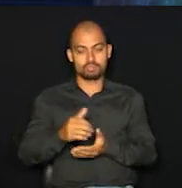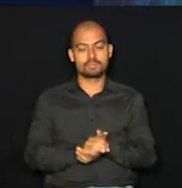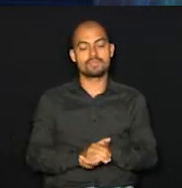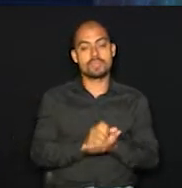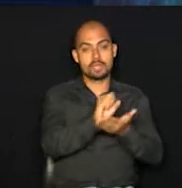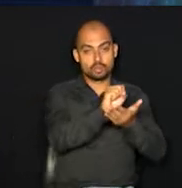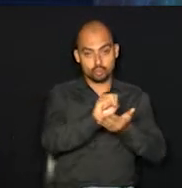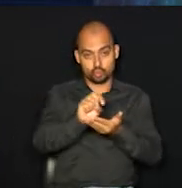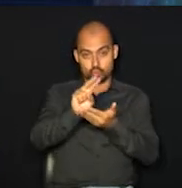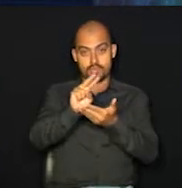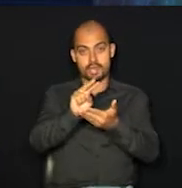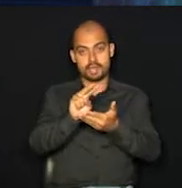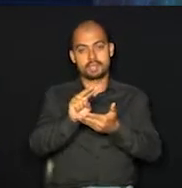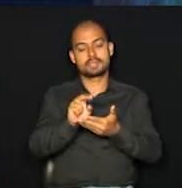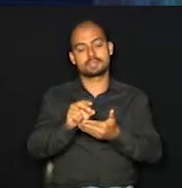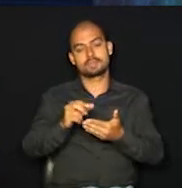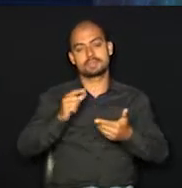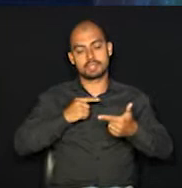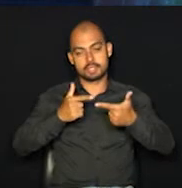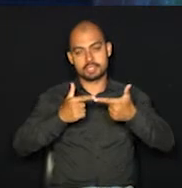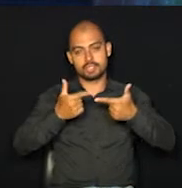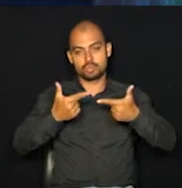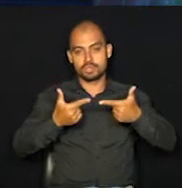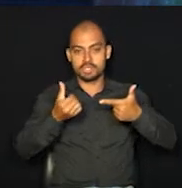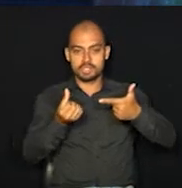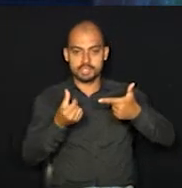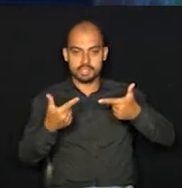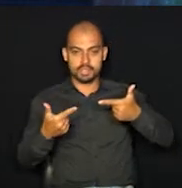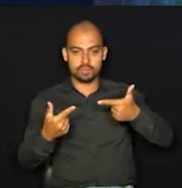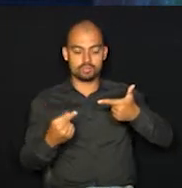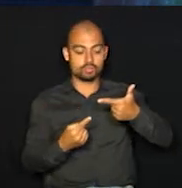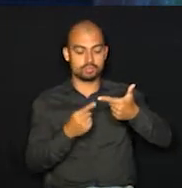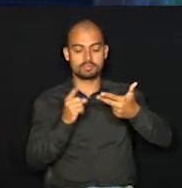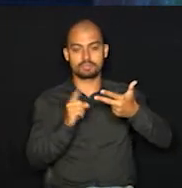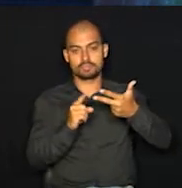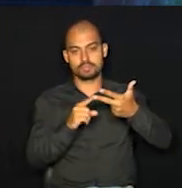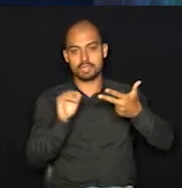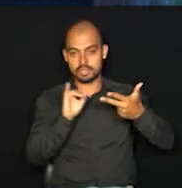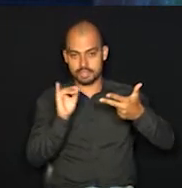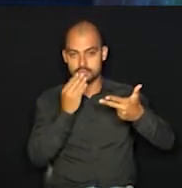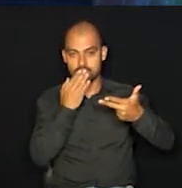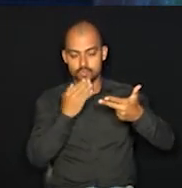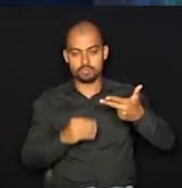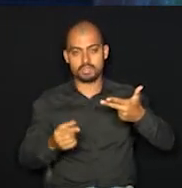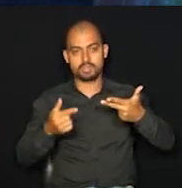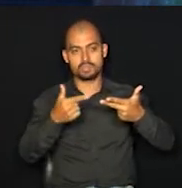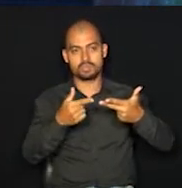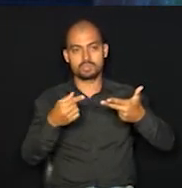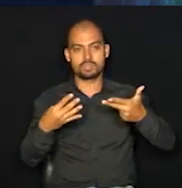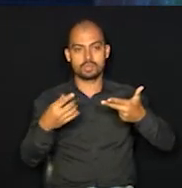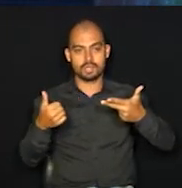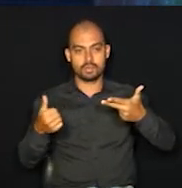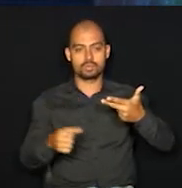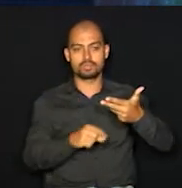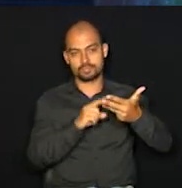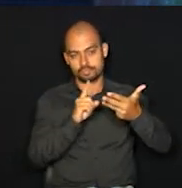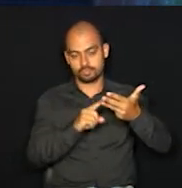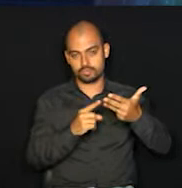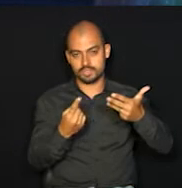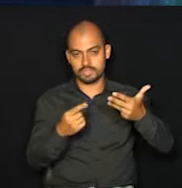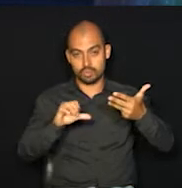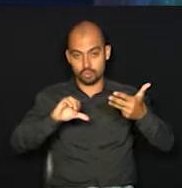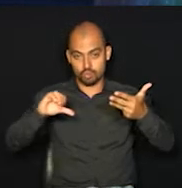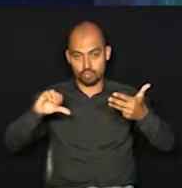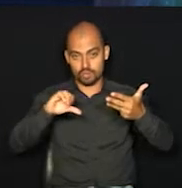na sequência com 261 mortes, Indaiatuba 241, Santa Bárbara do Oeste